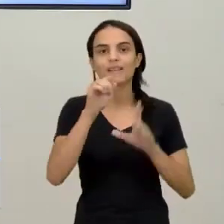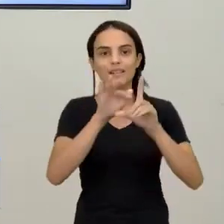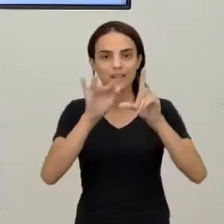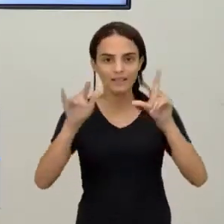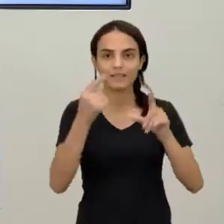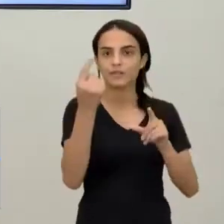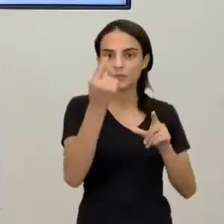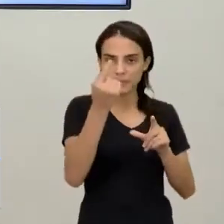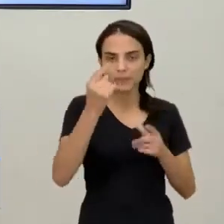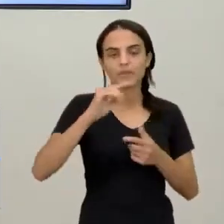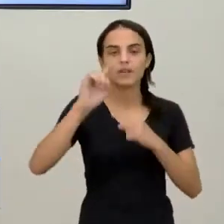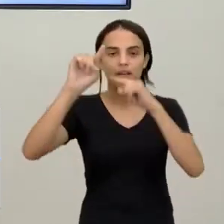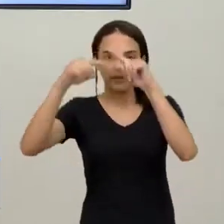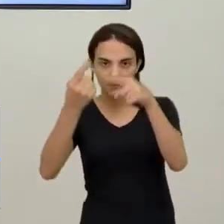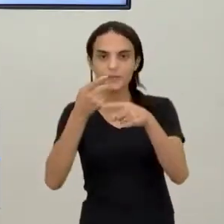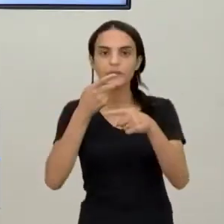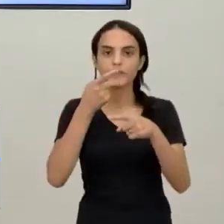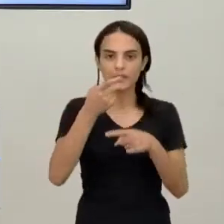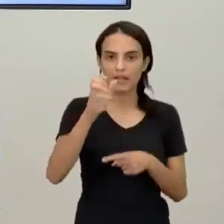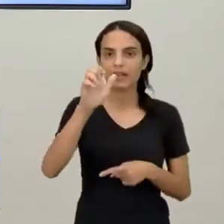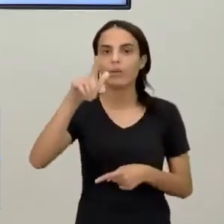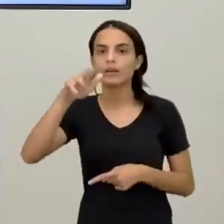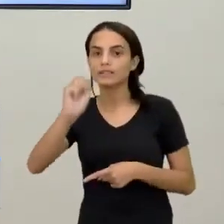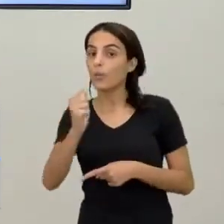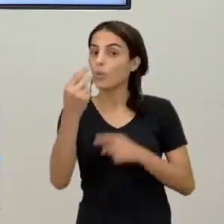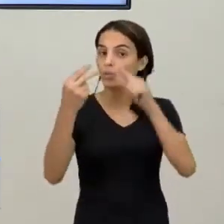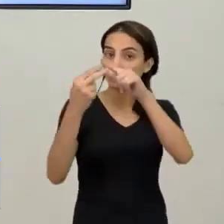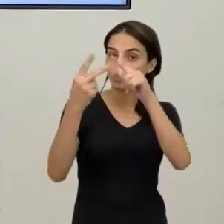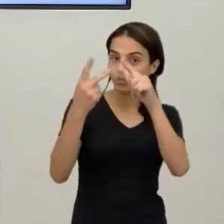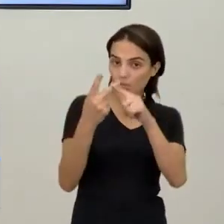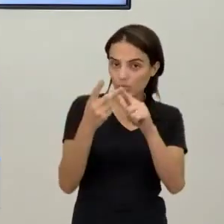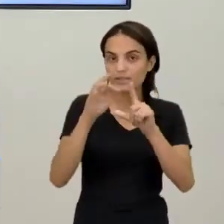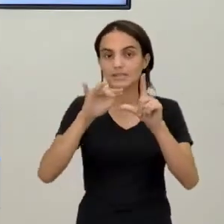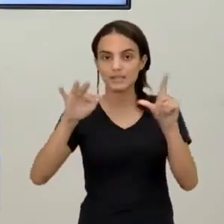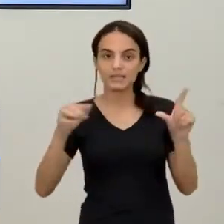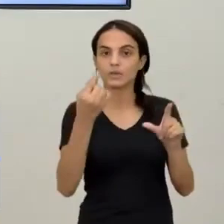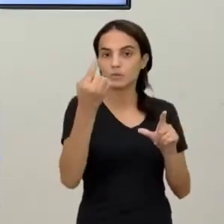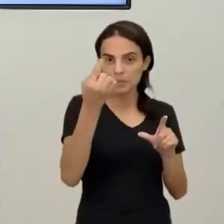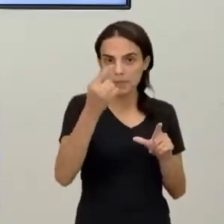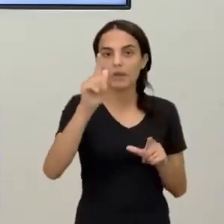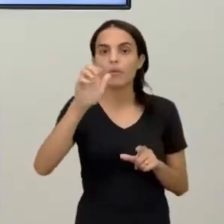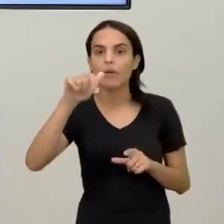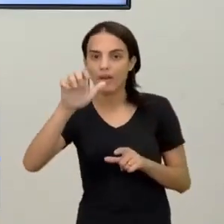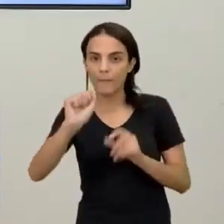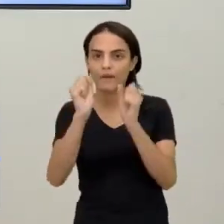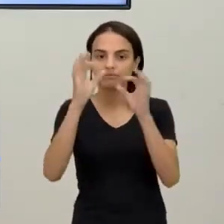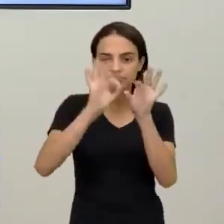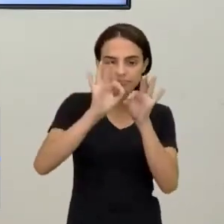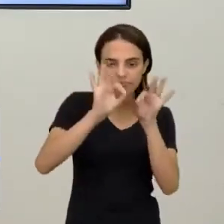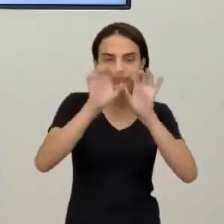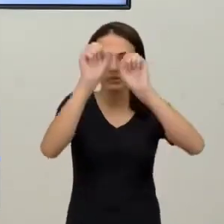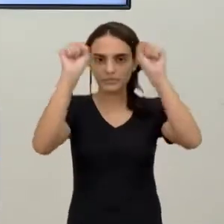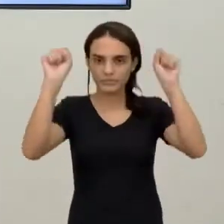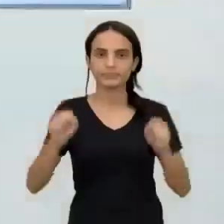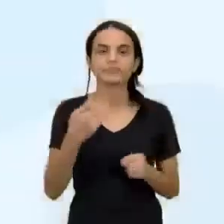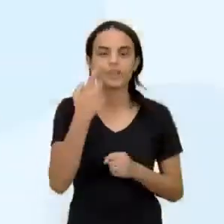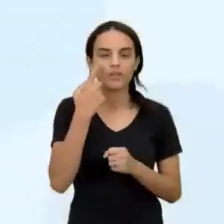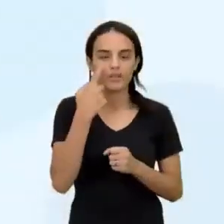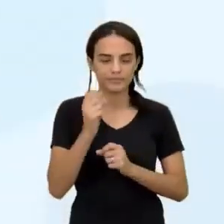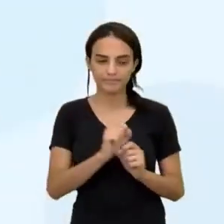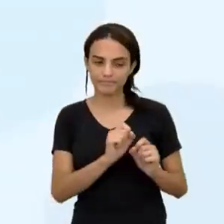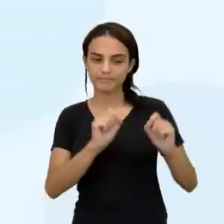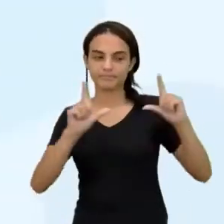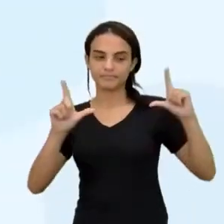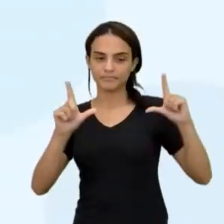E depois a gente vai falar da equação com duas letras também de primeiro grau para montar o sistema. Então vamos olhar aqui para a nossa telinha. Nós